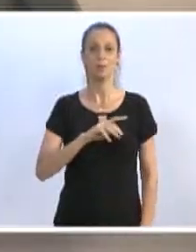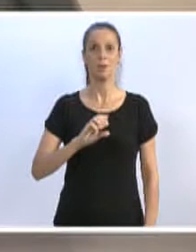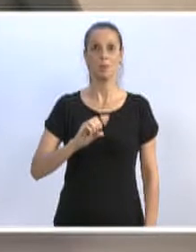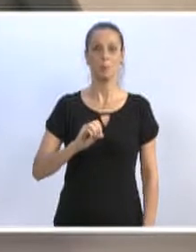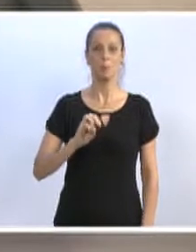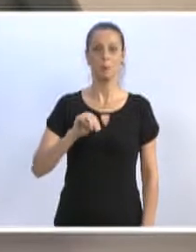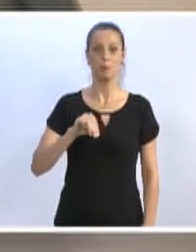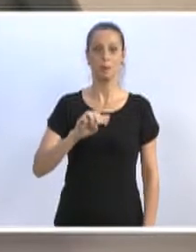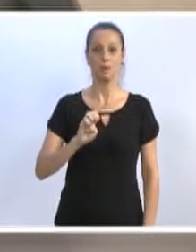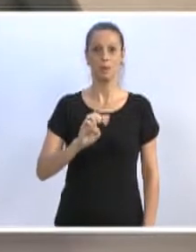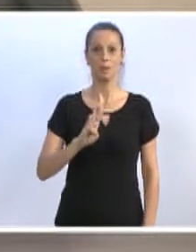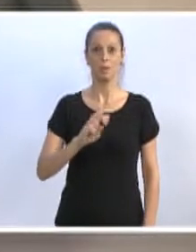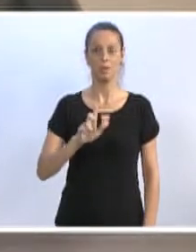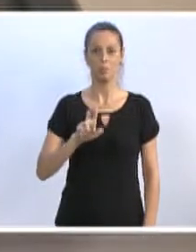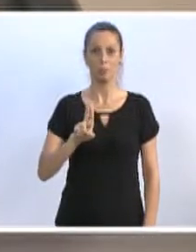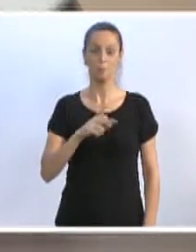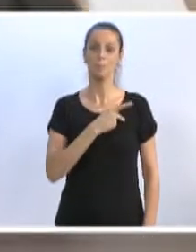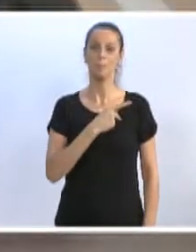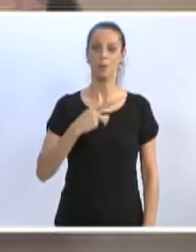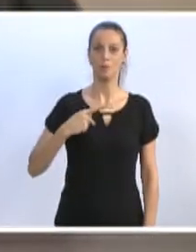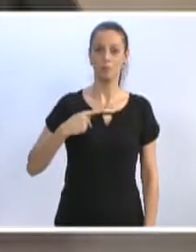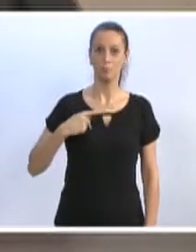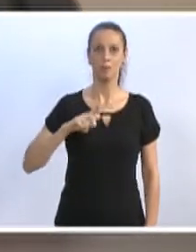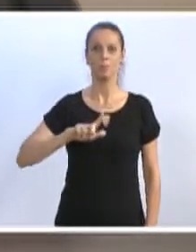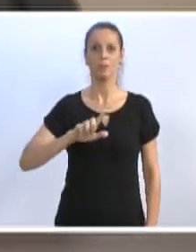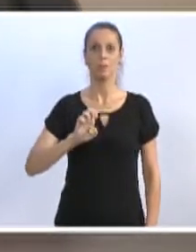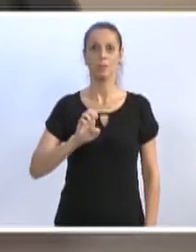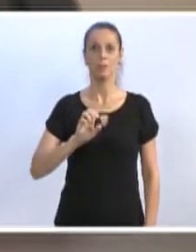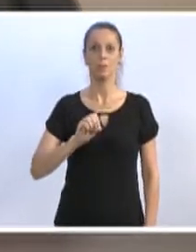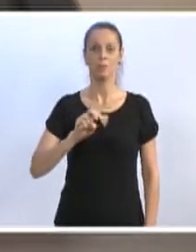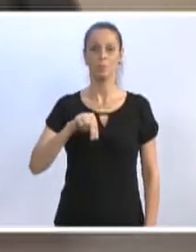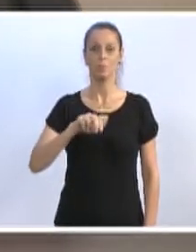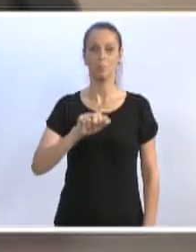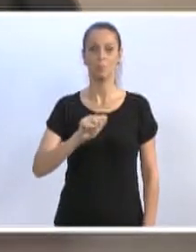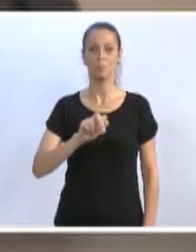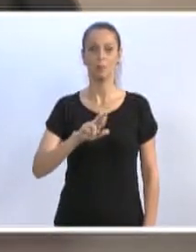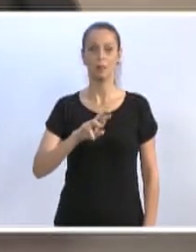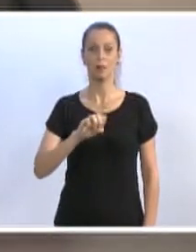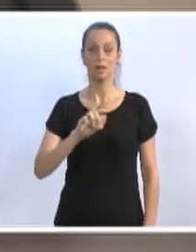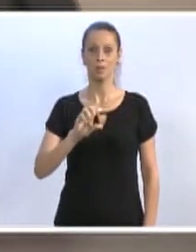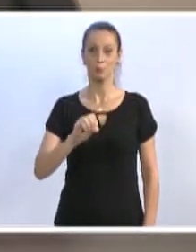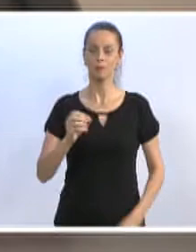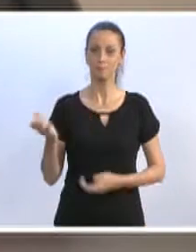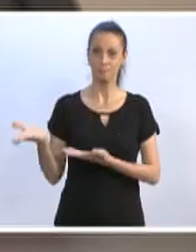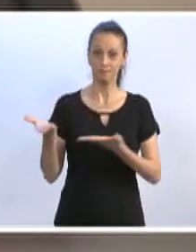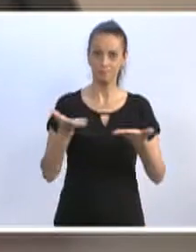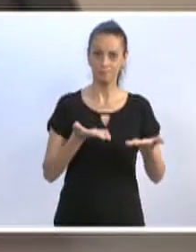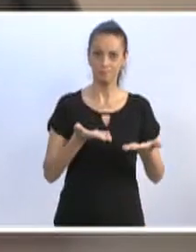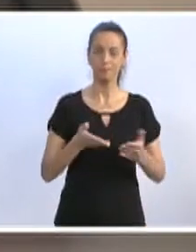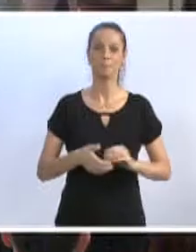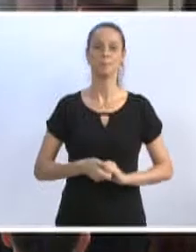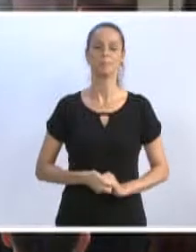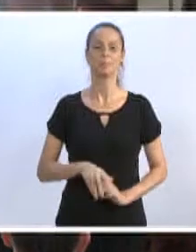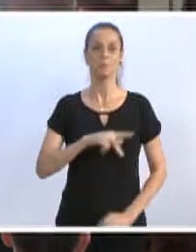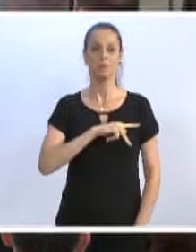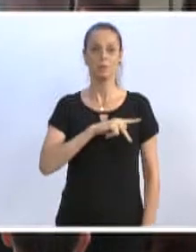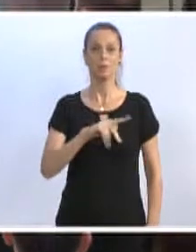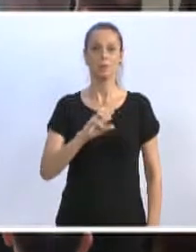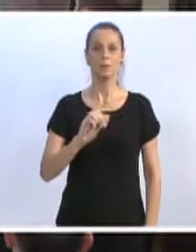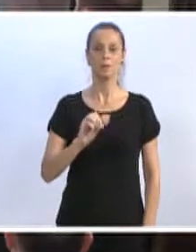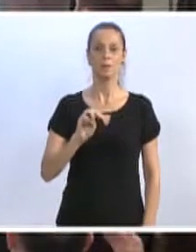pastor Leonardo Aloísio. Por gentileza, pastor Léo. Presidente da